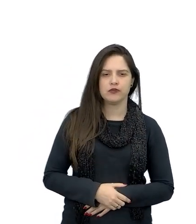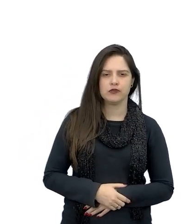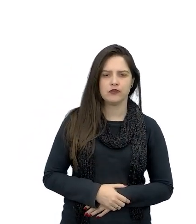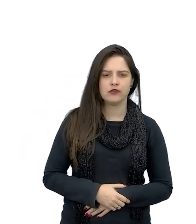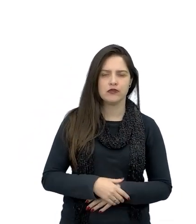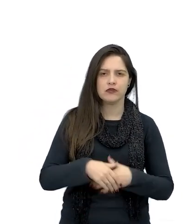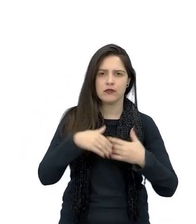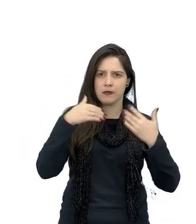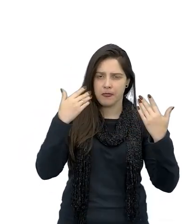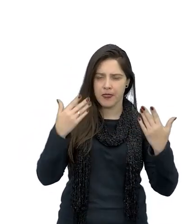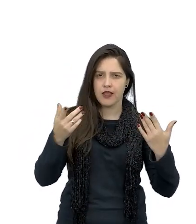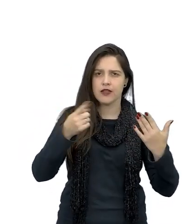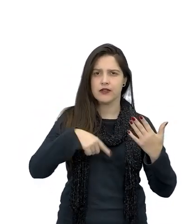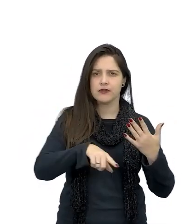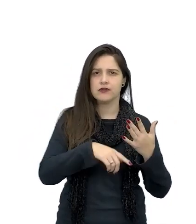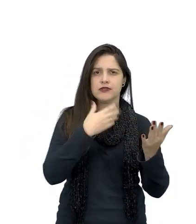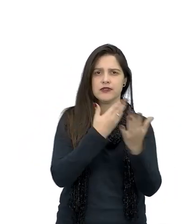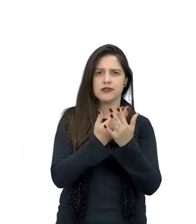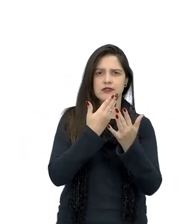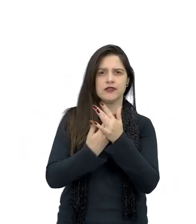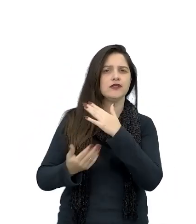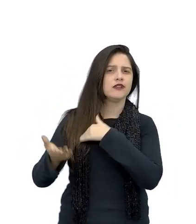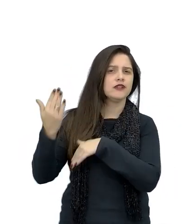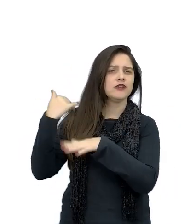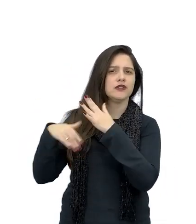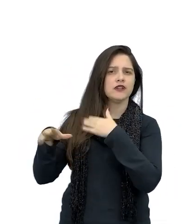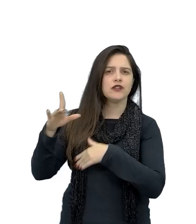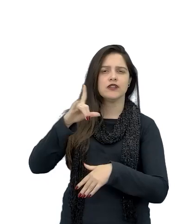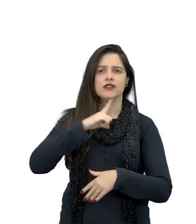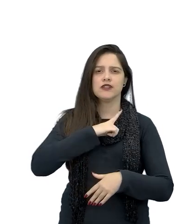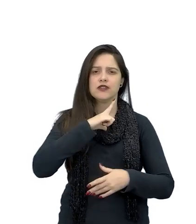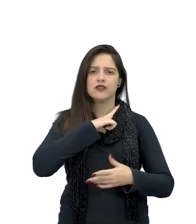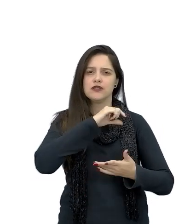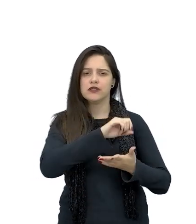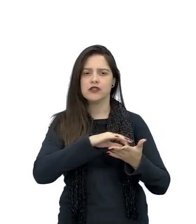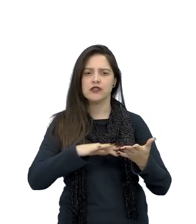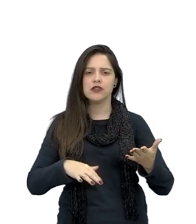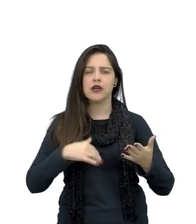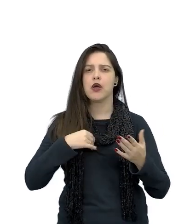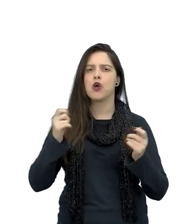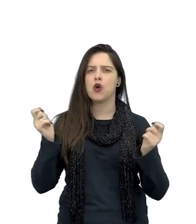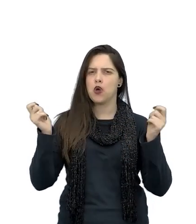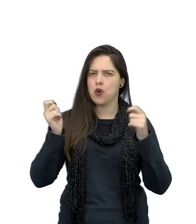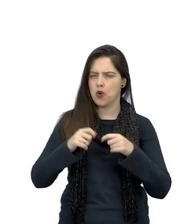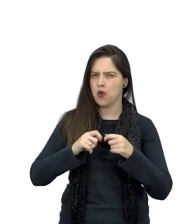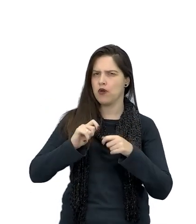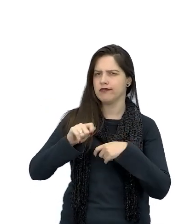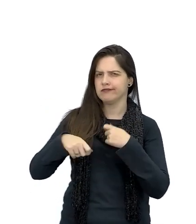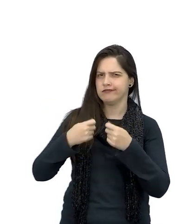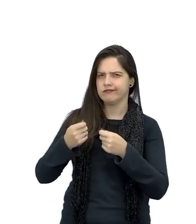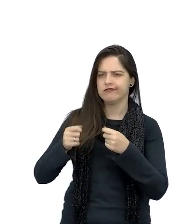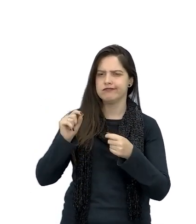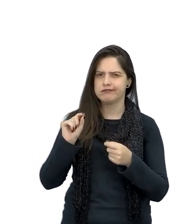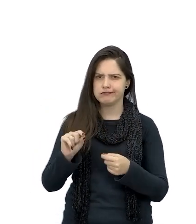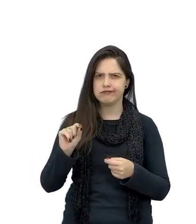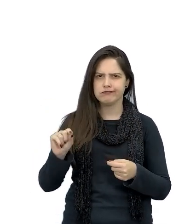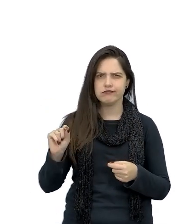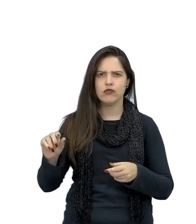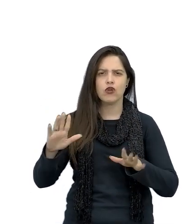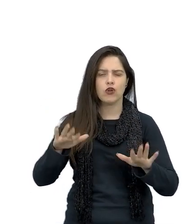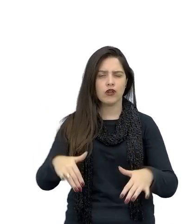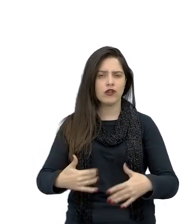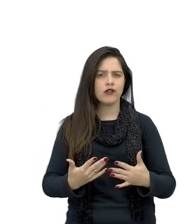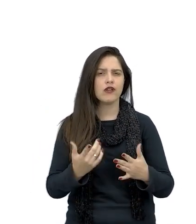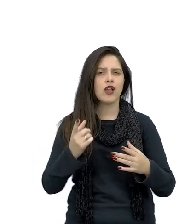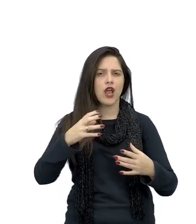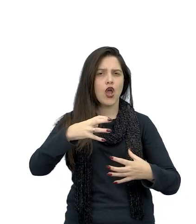Durante o estudo, nas aulas anteriores, as atividades permitiram que os sinais de pontuação